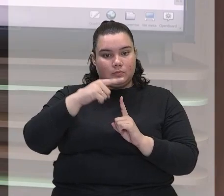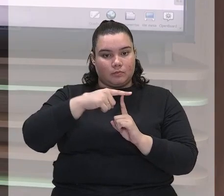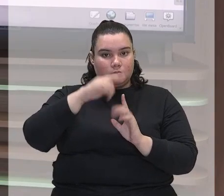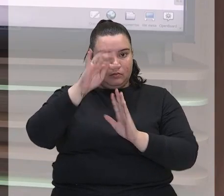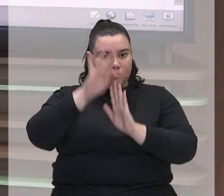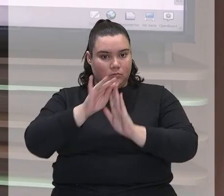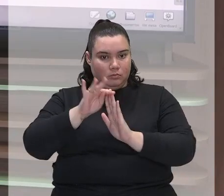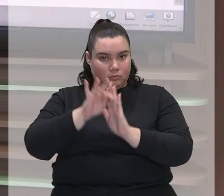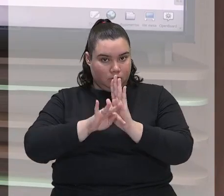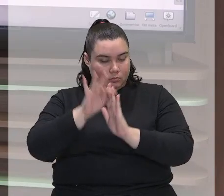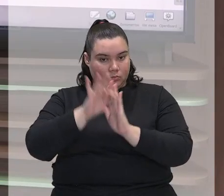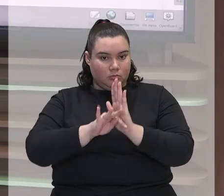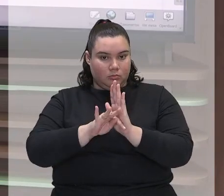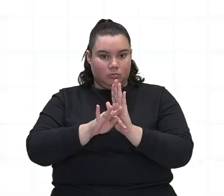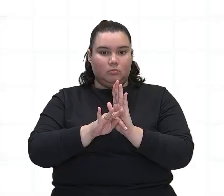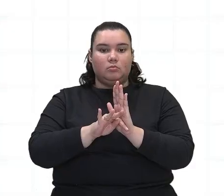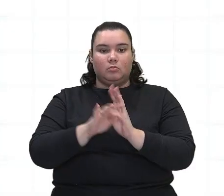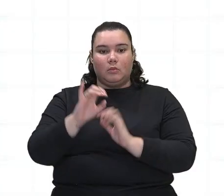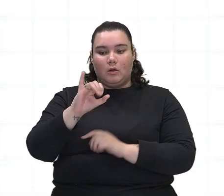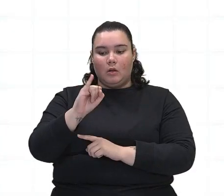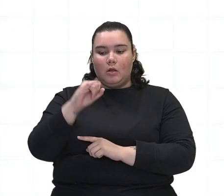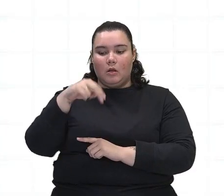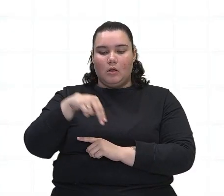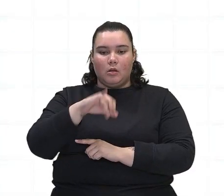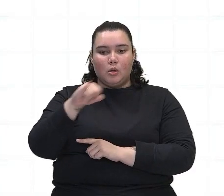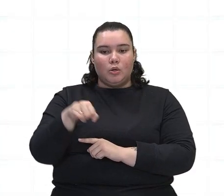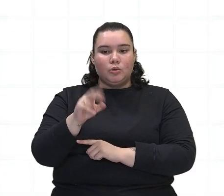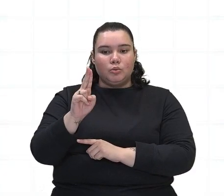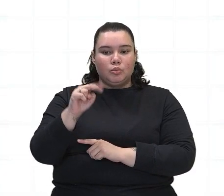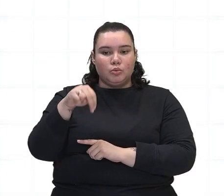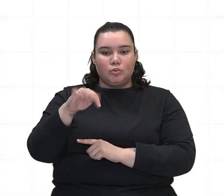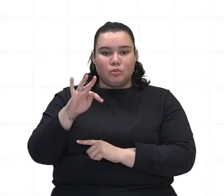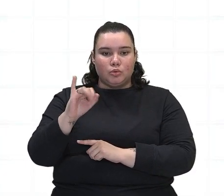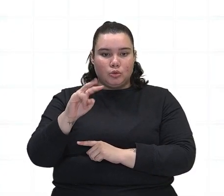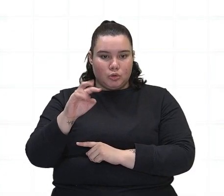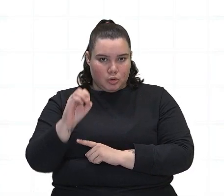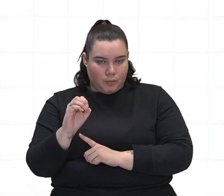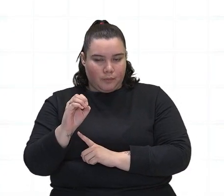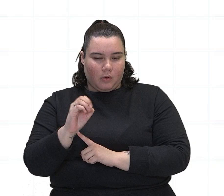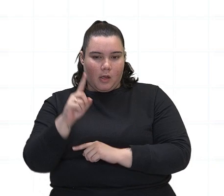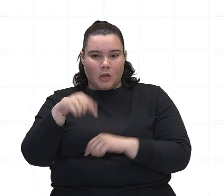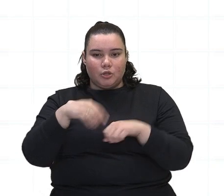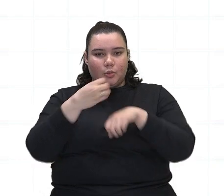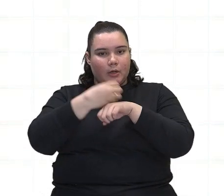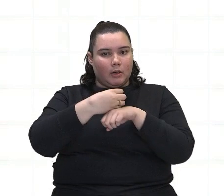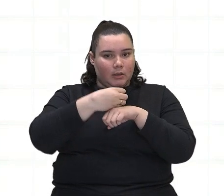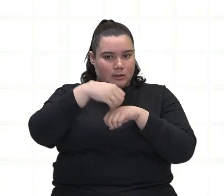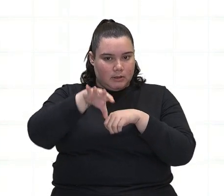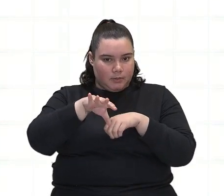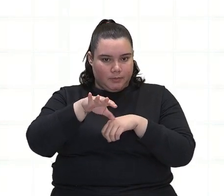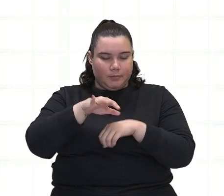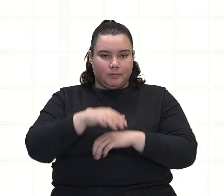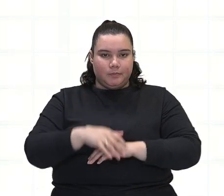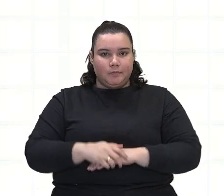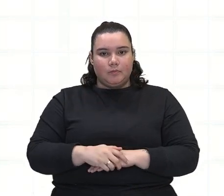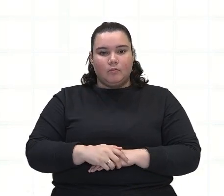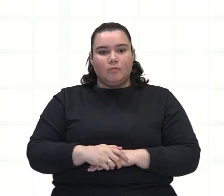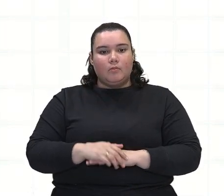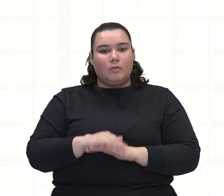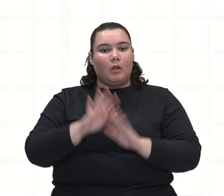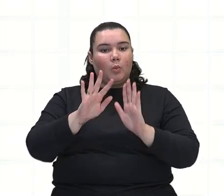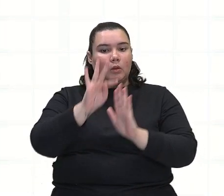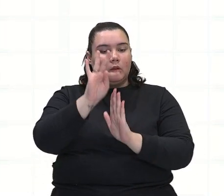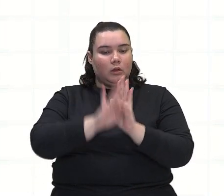ou tipologia textual injuntiva ou instrucional, tá, gente? Tem que lembrar. Então, o